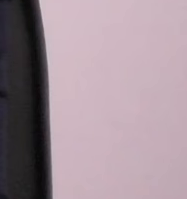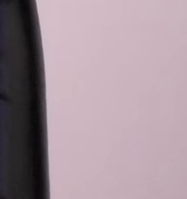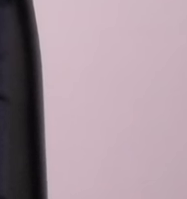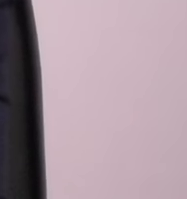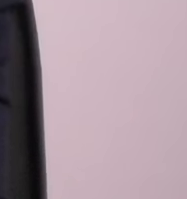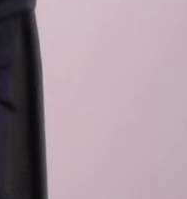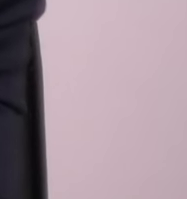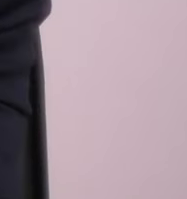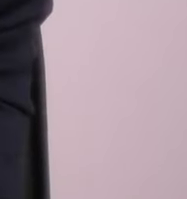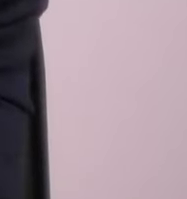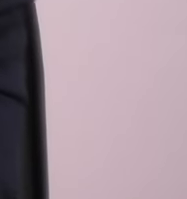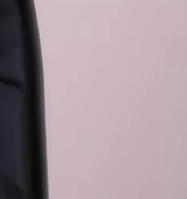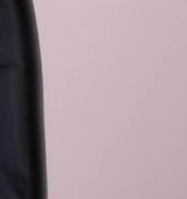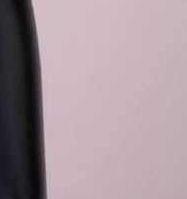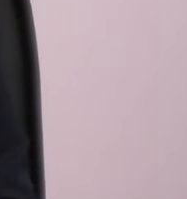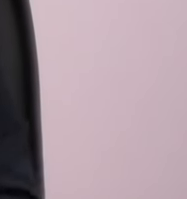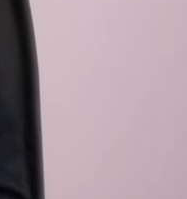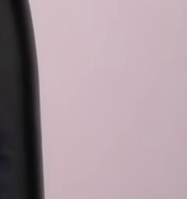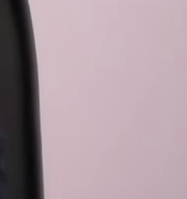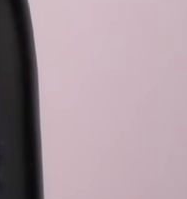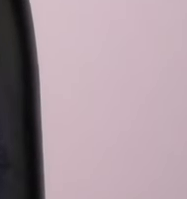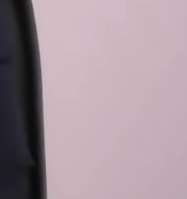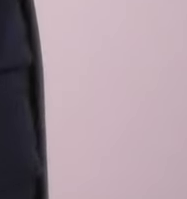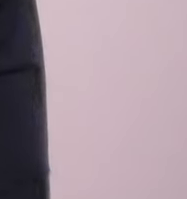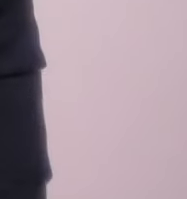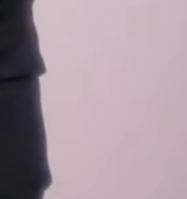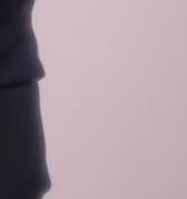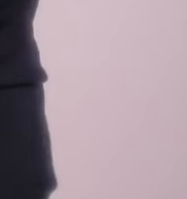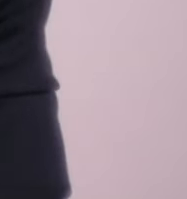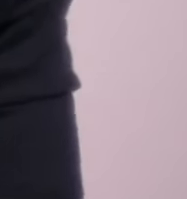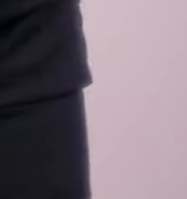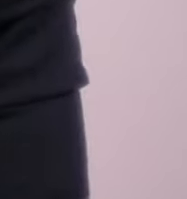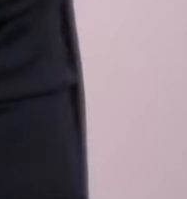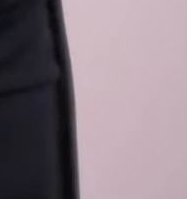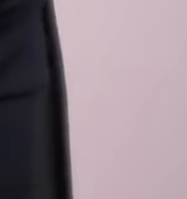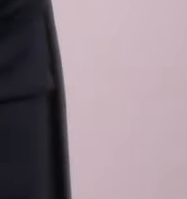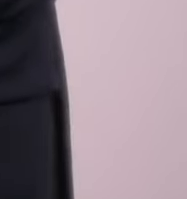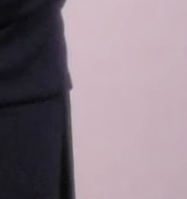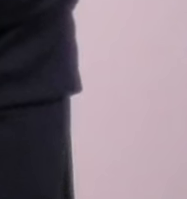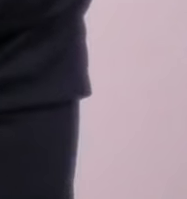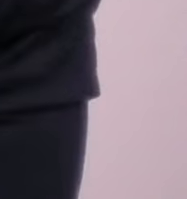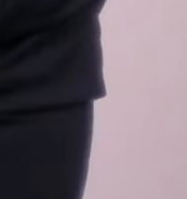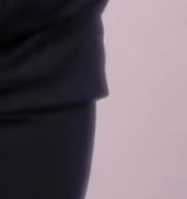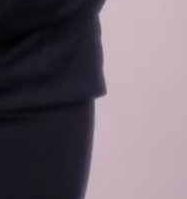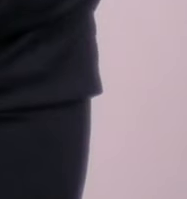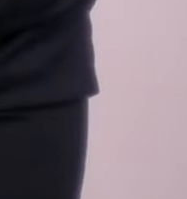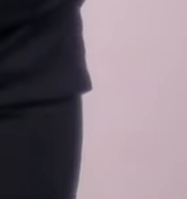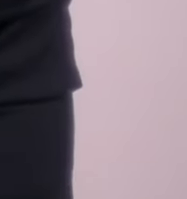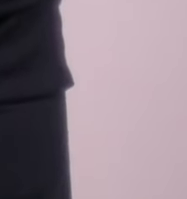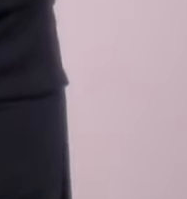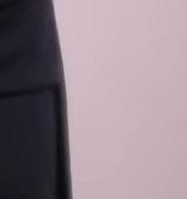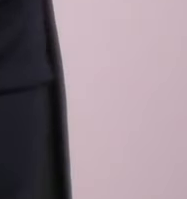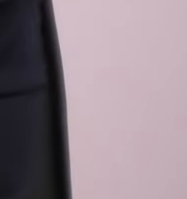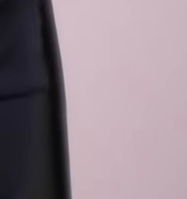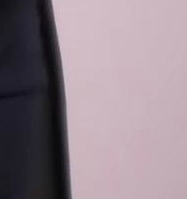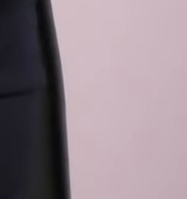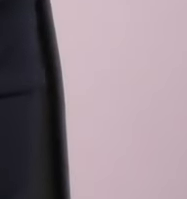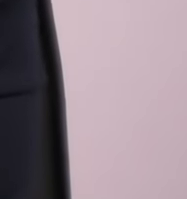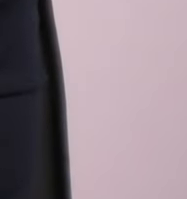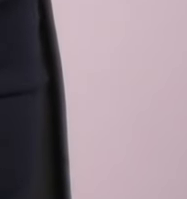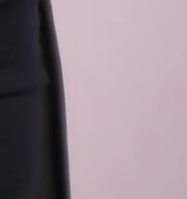e ganhar alguns dias com essa virada de recesso, como aprovam os senhores deputados, como se aprovam a permanência como estão,